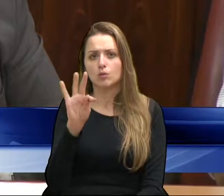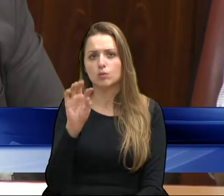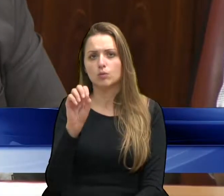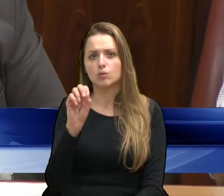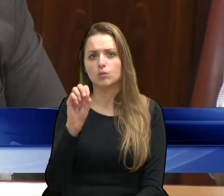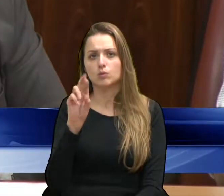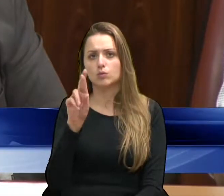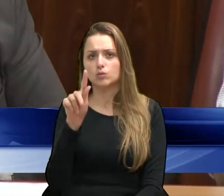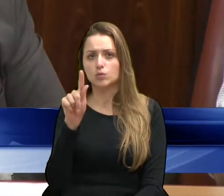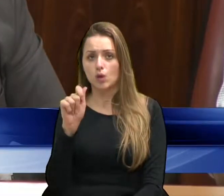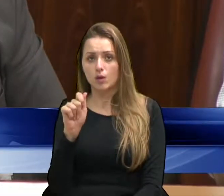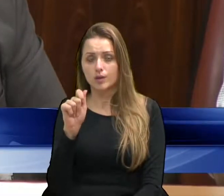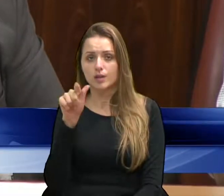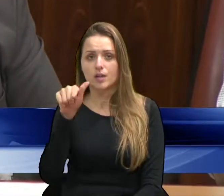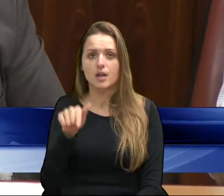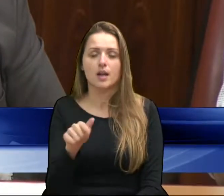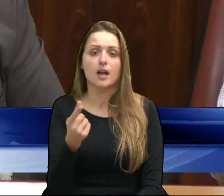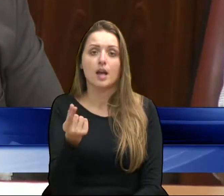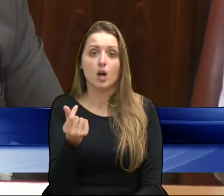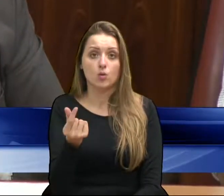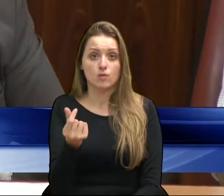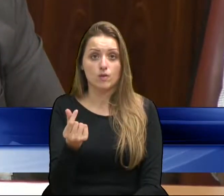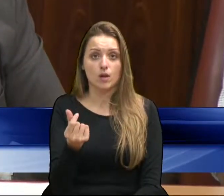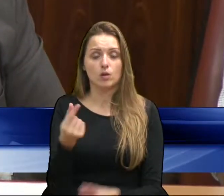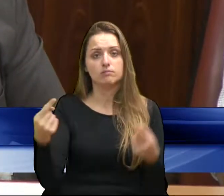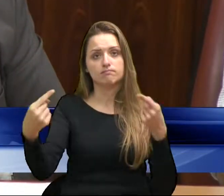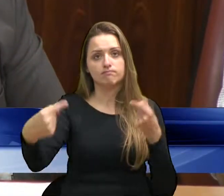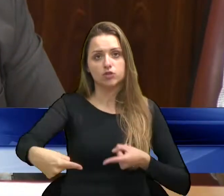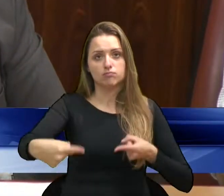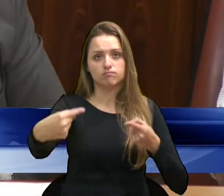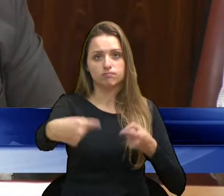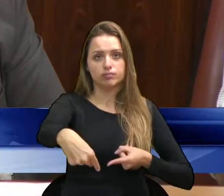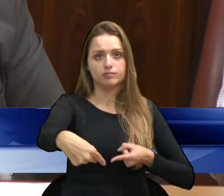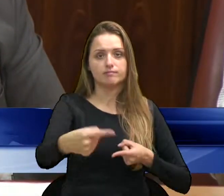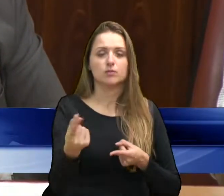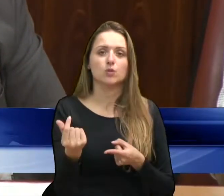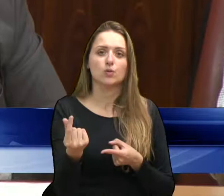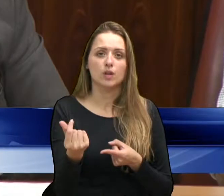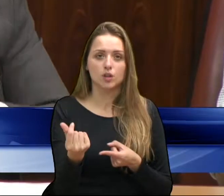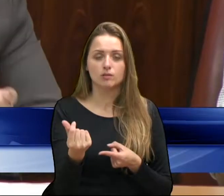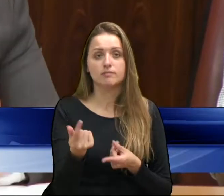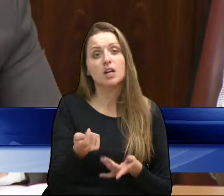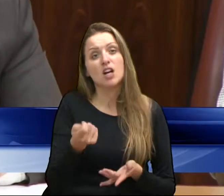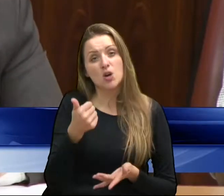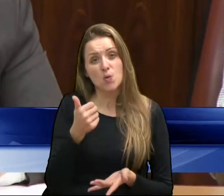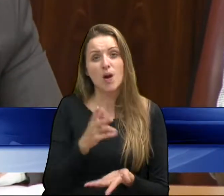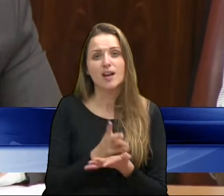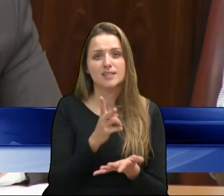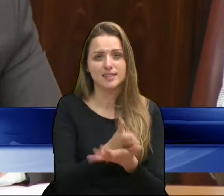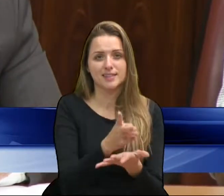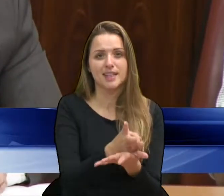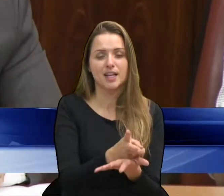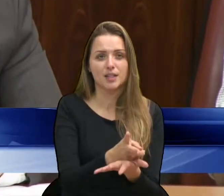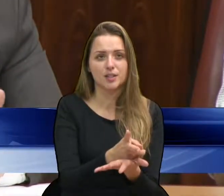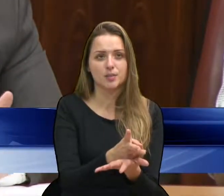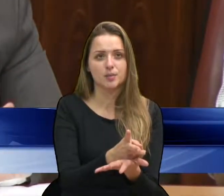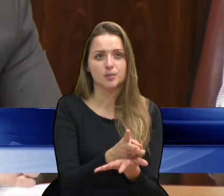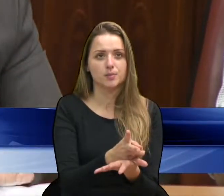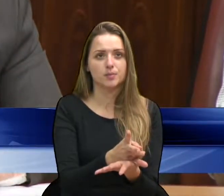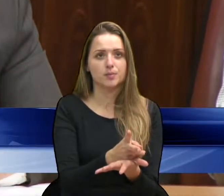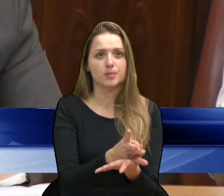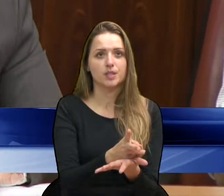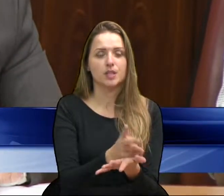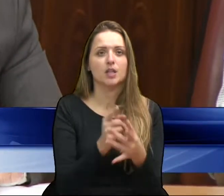que um lance público de valores, onde ele geralmente está compartilhado